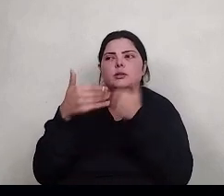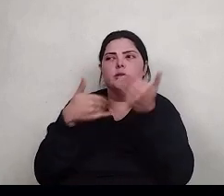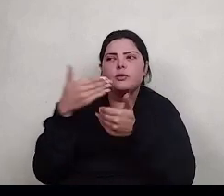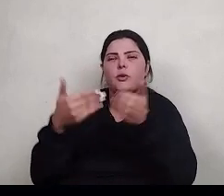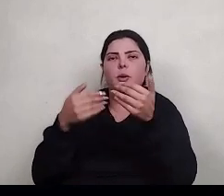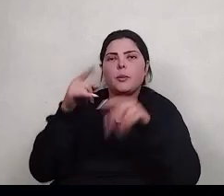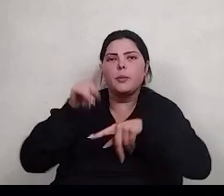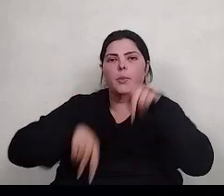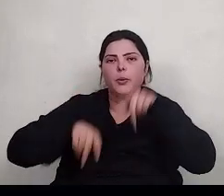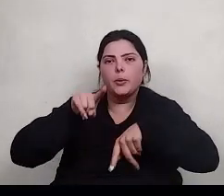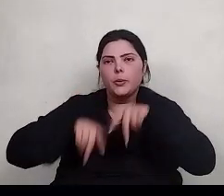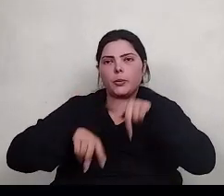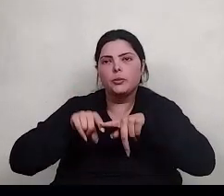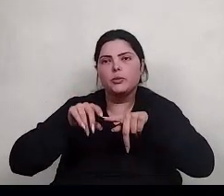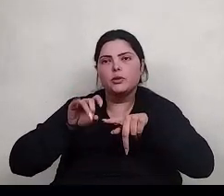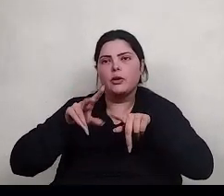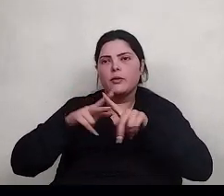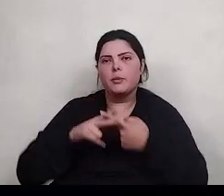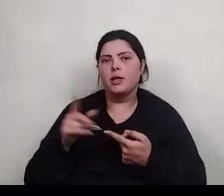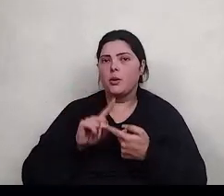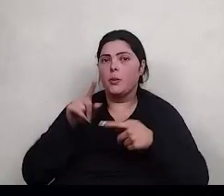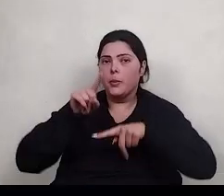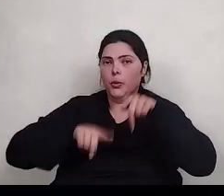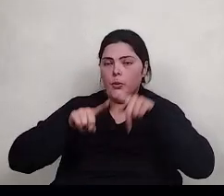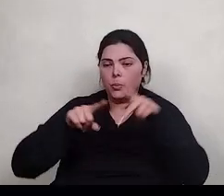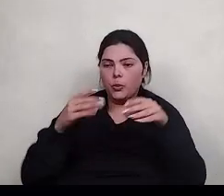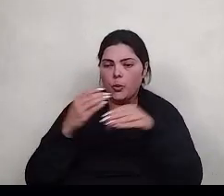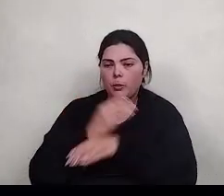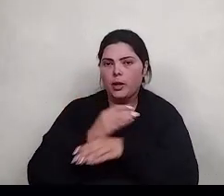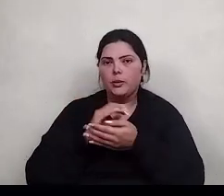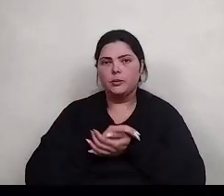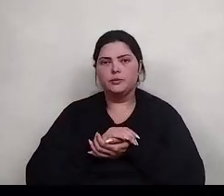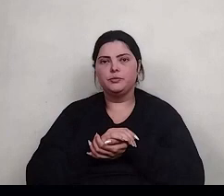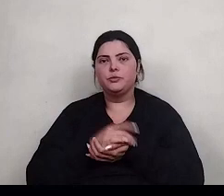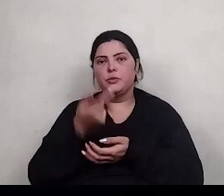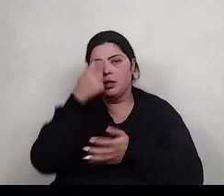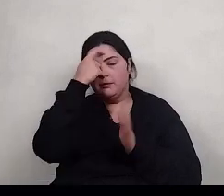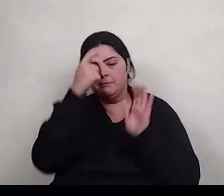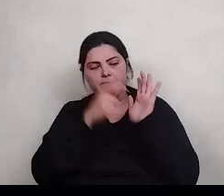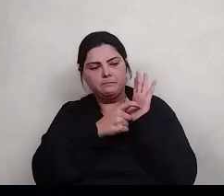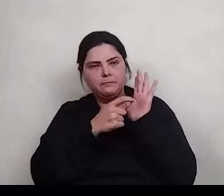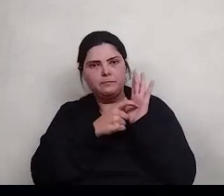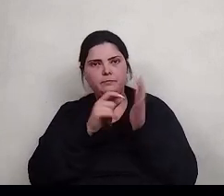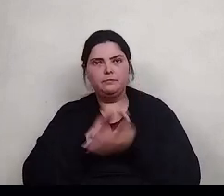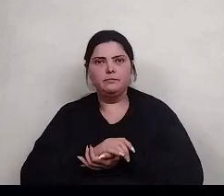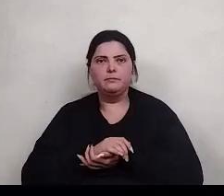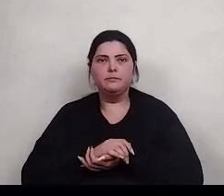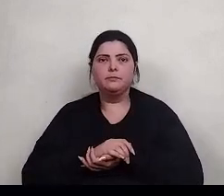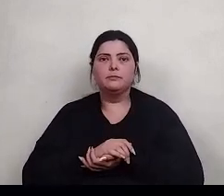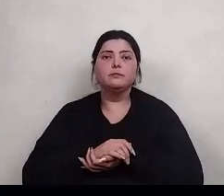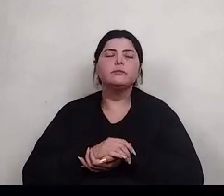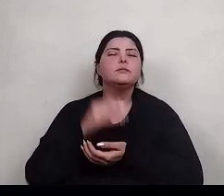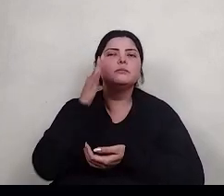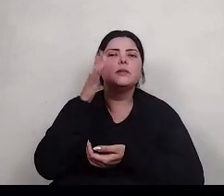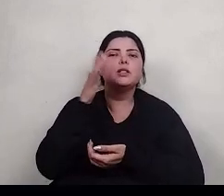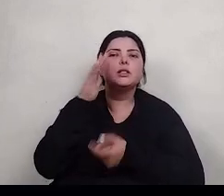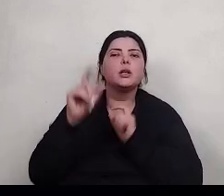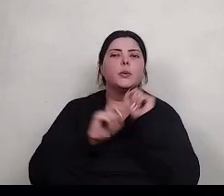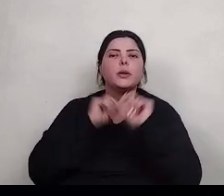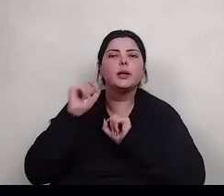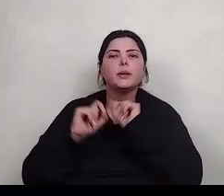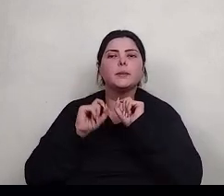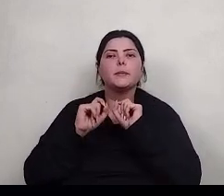Não só ferramentas, mas o produto como um todo de inteligência artificial. Aí eu comecei a imaginar a seguinte situação. Imagina